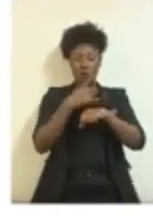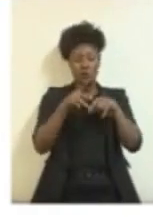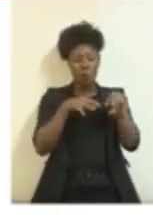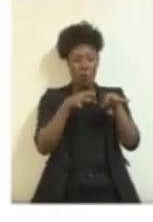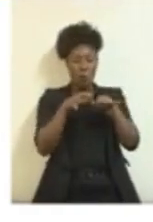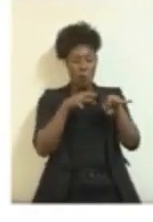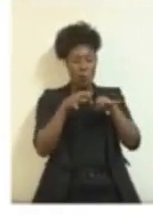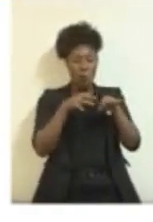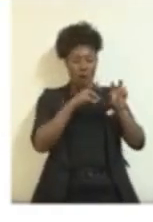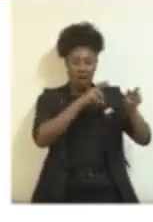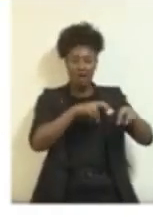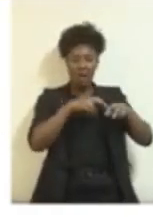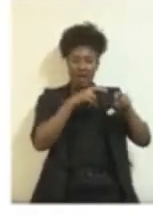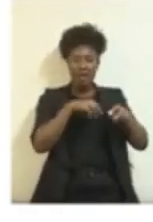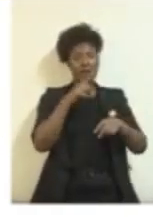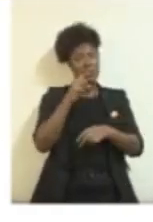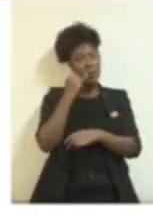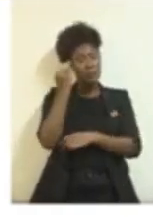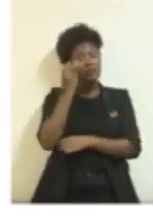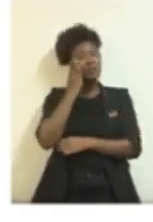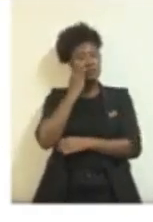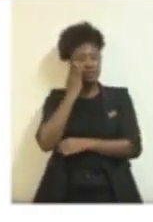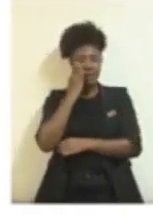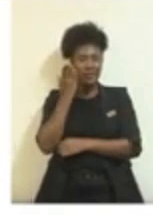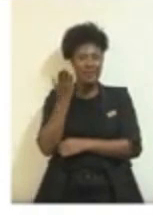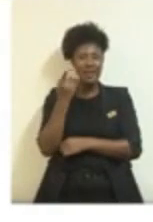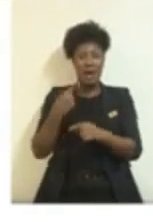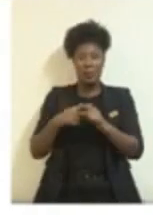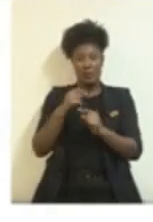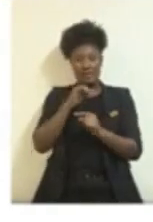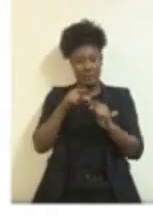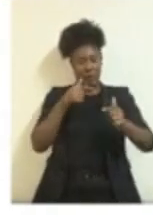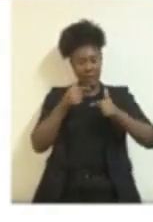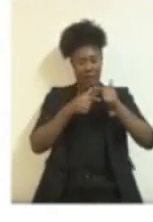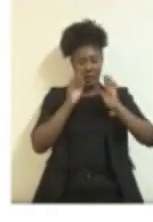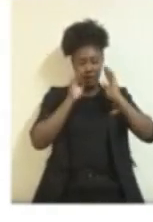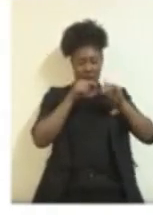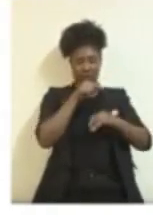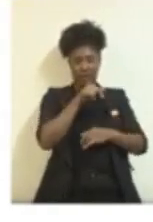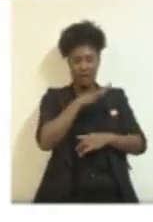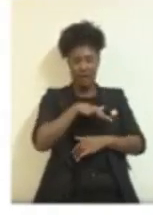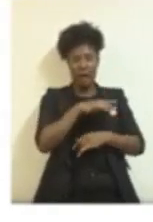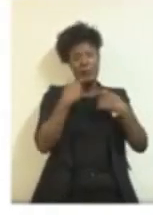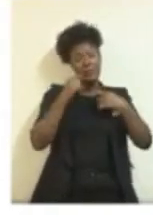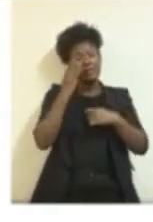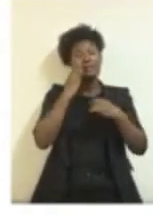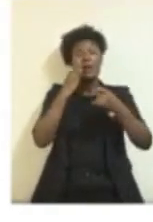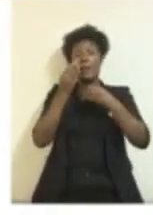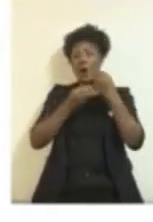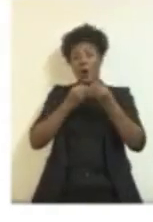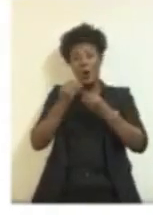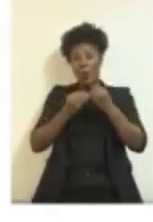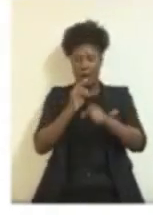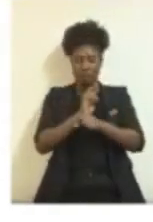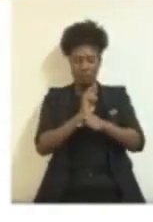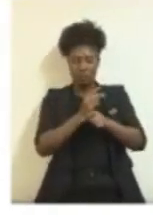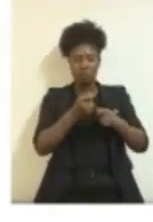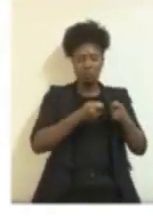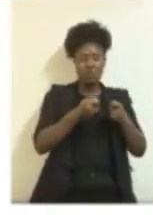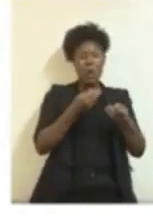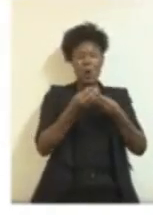trabalhar com isso, o conservacionista tem que trabalhar com isso, né? Pelo ponto de vista da conservação, geralmente a gente pode dizer uma